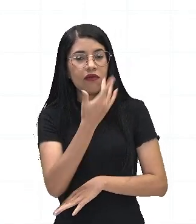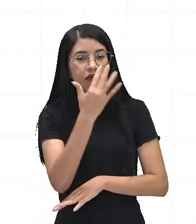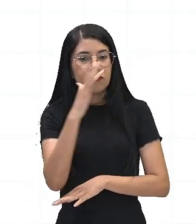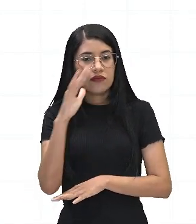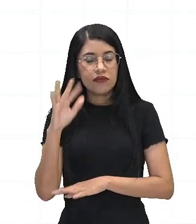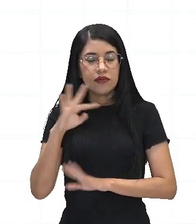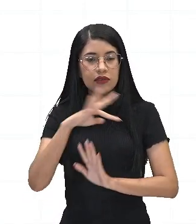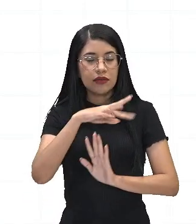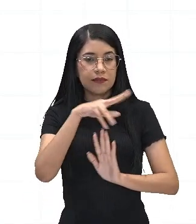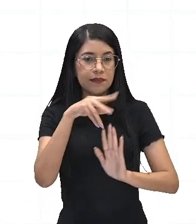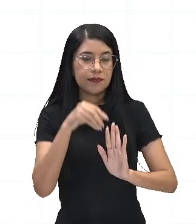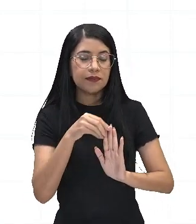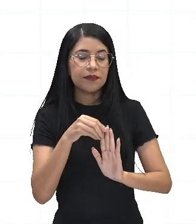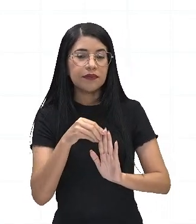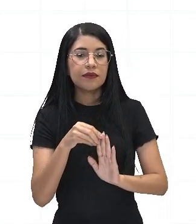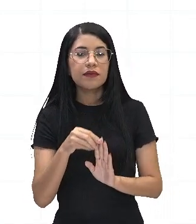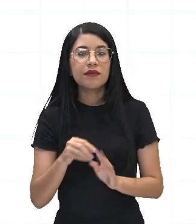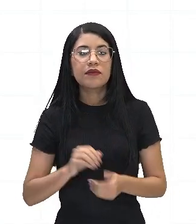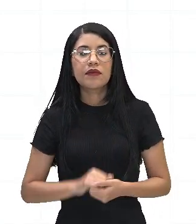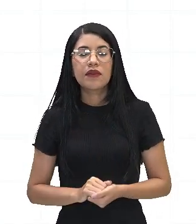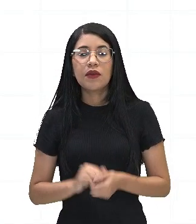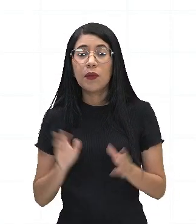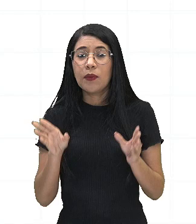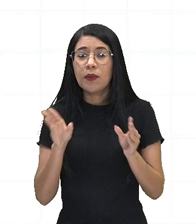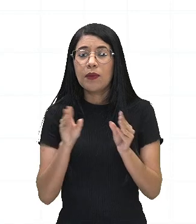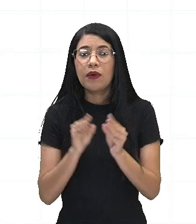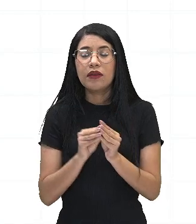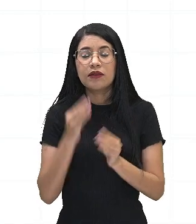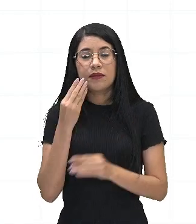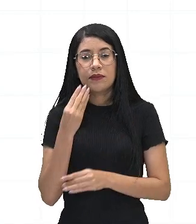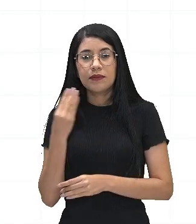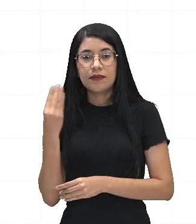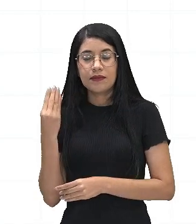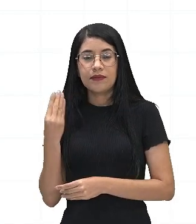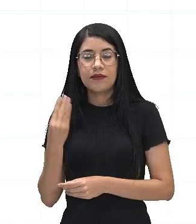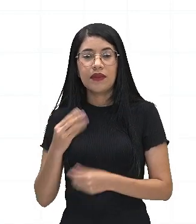aí, nós temos em resumo